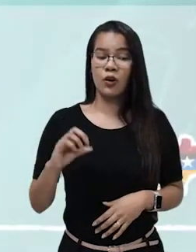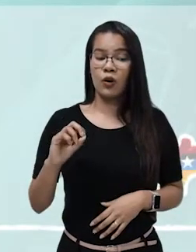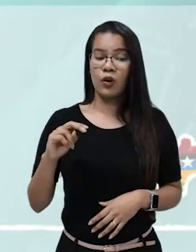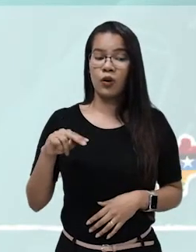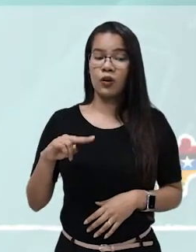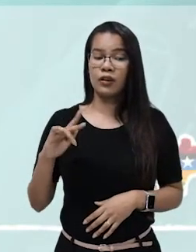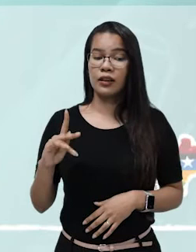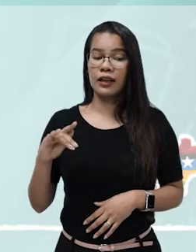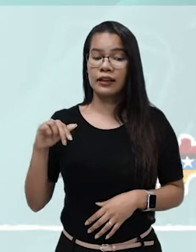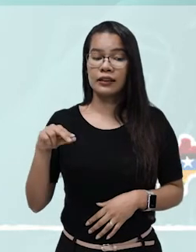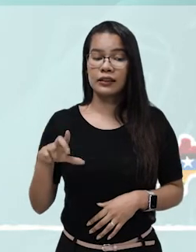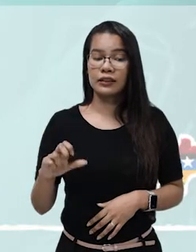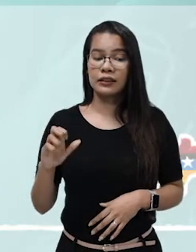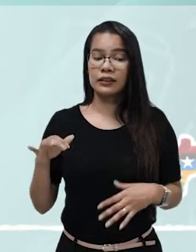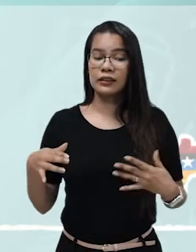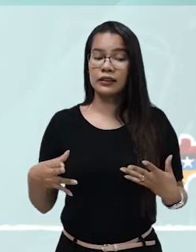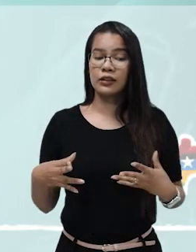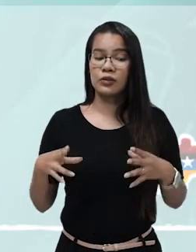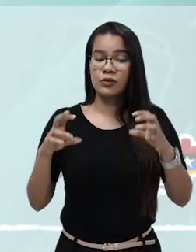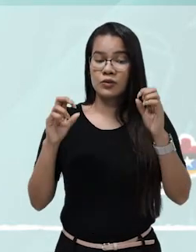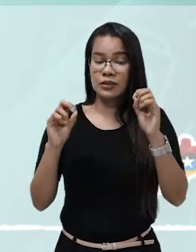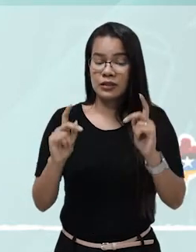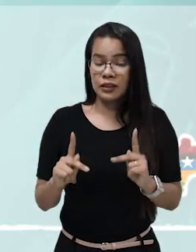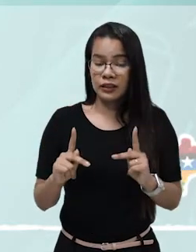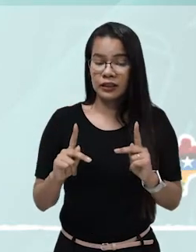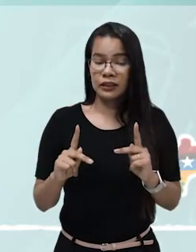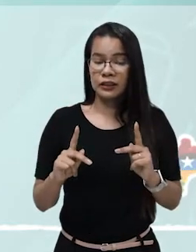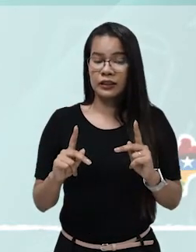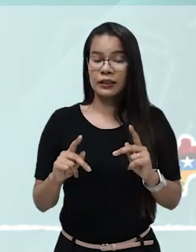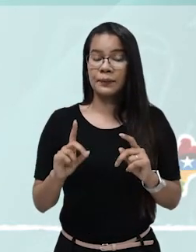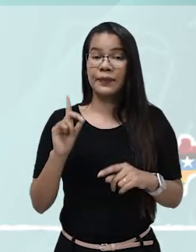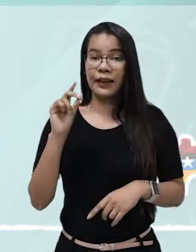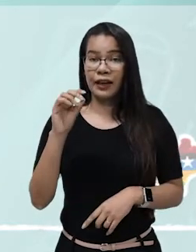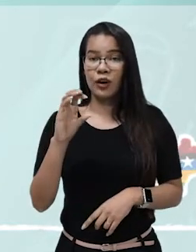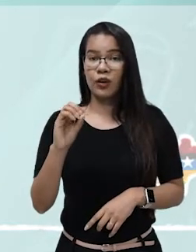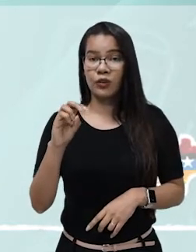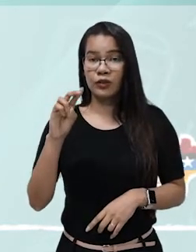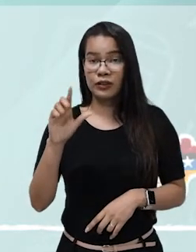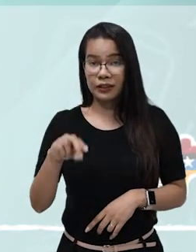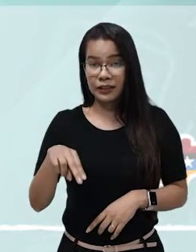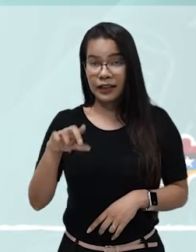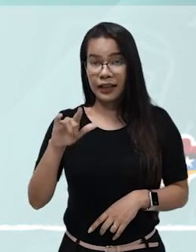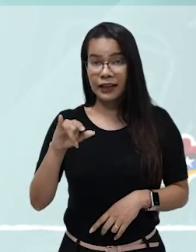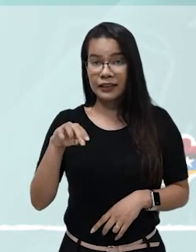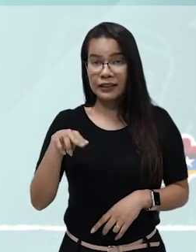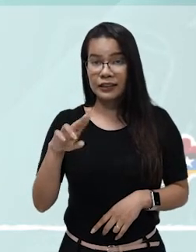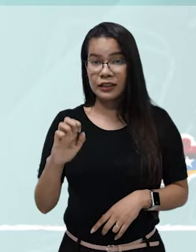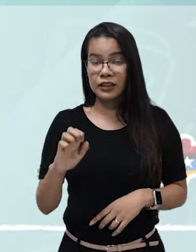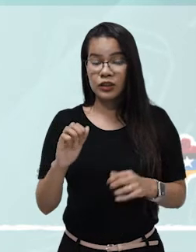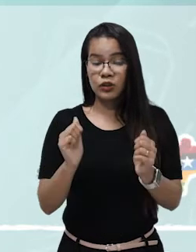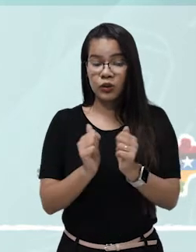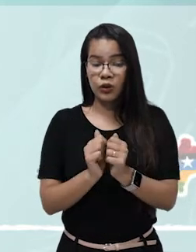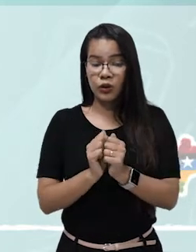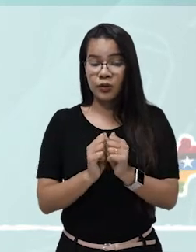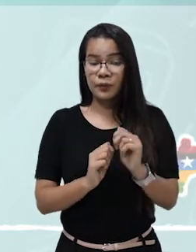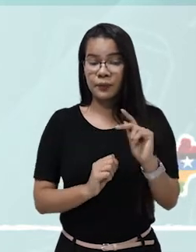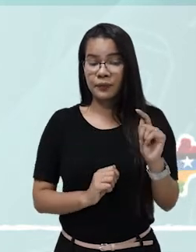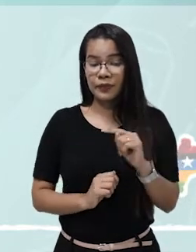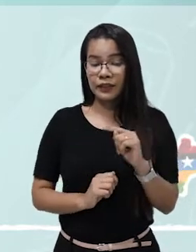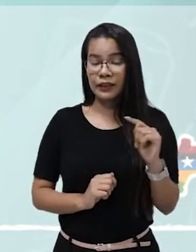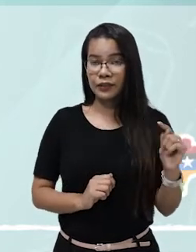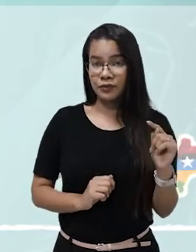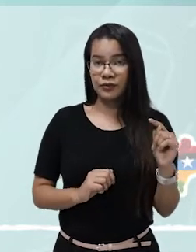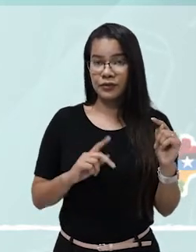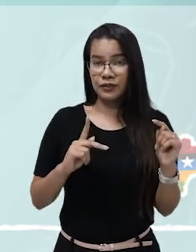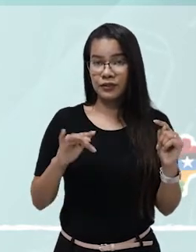Online ou online? A forma correta de escrita da palavra é online, com hífen. A palavra online sem